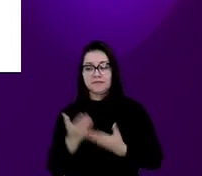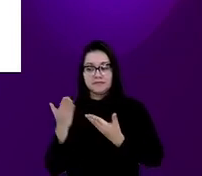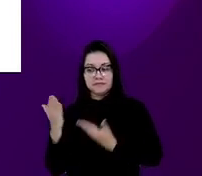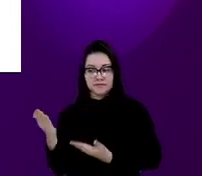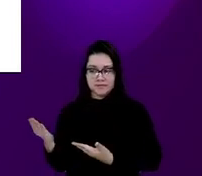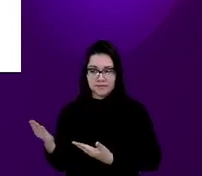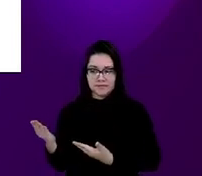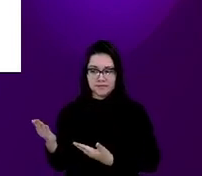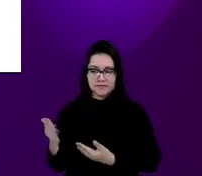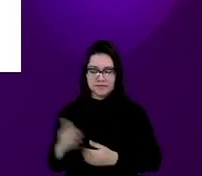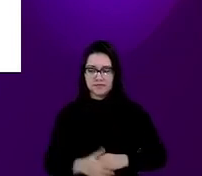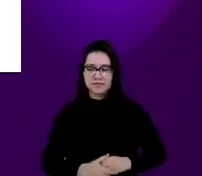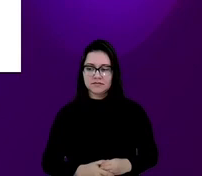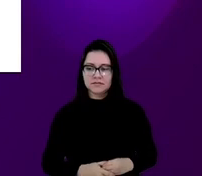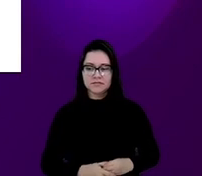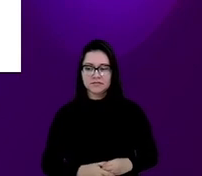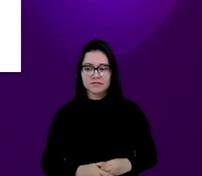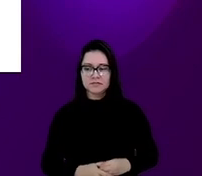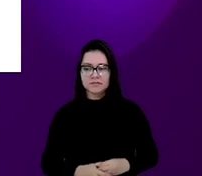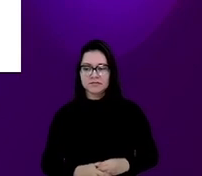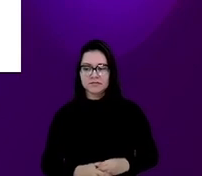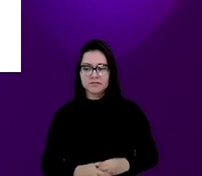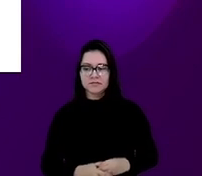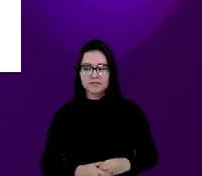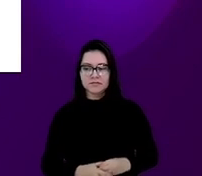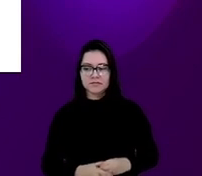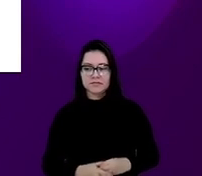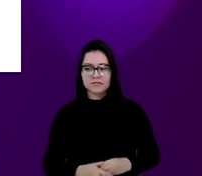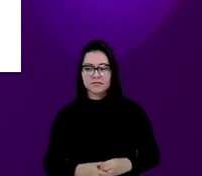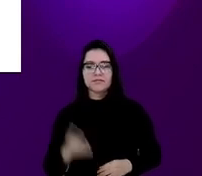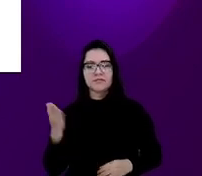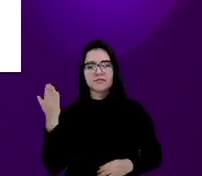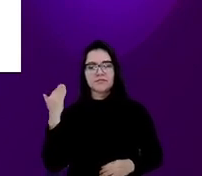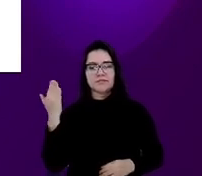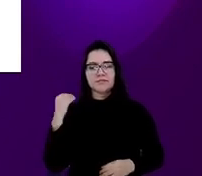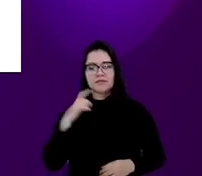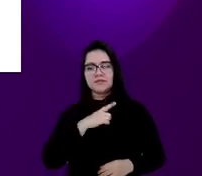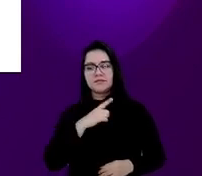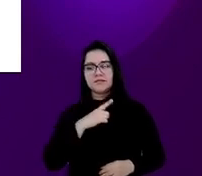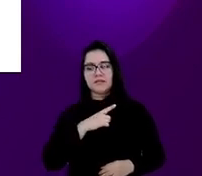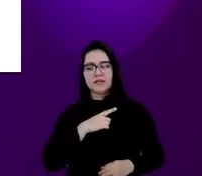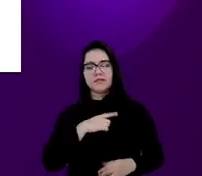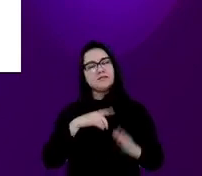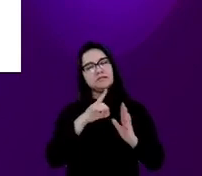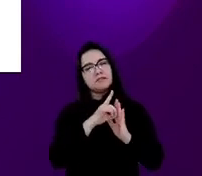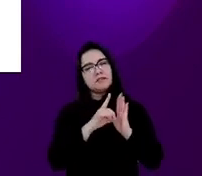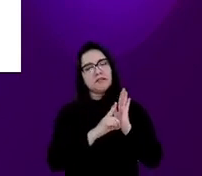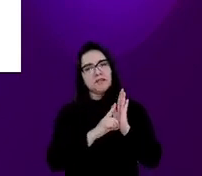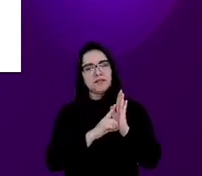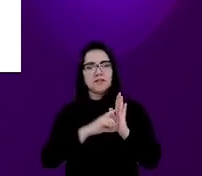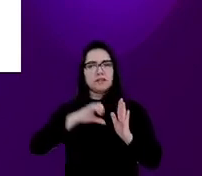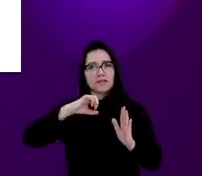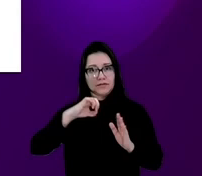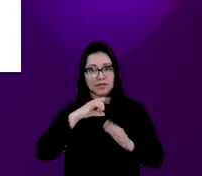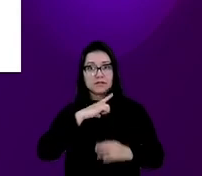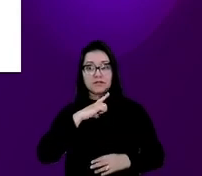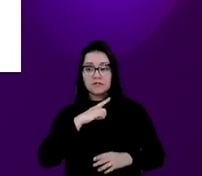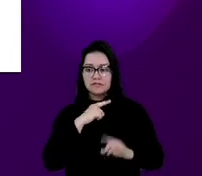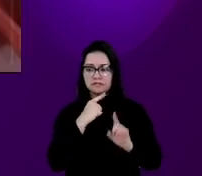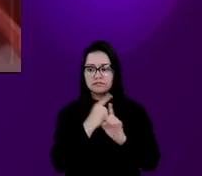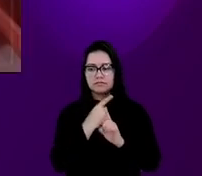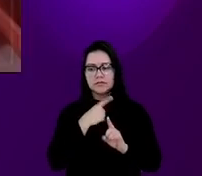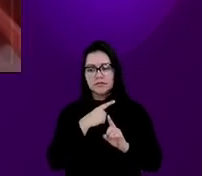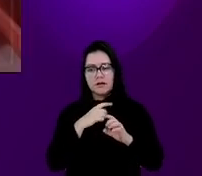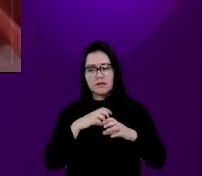na Camargo a gente fazia isso aí na década de 90. Então, quando a gente se deparava com essas grandes